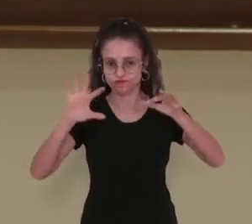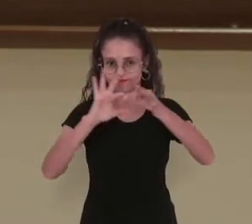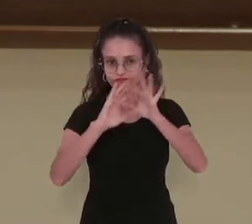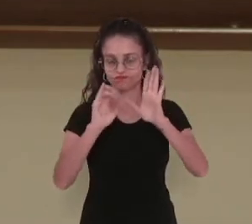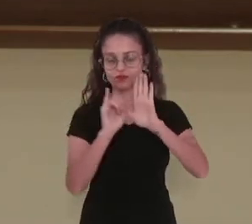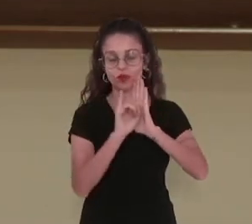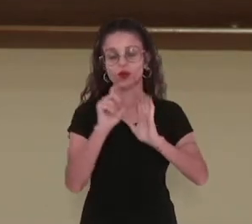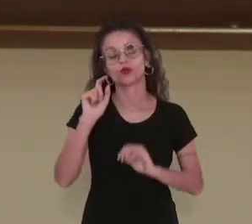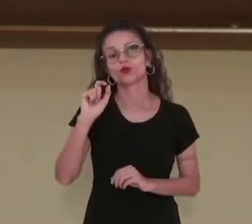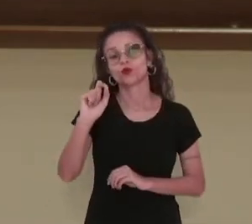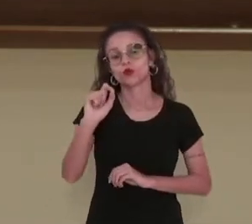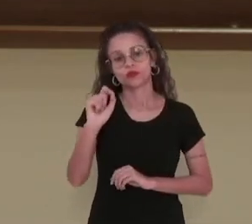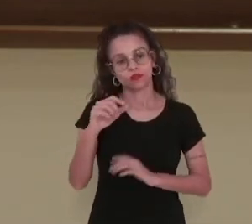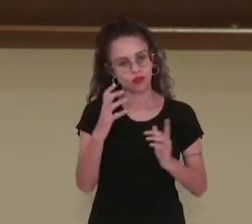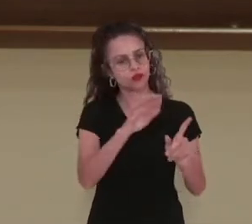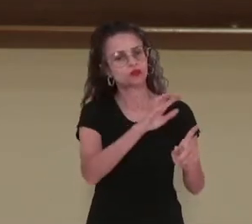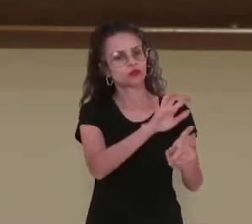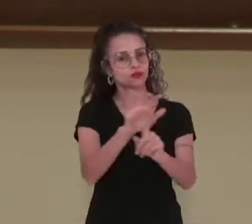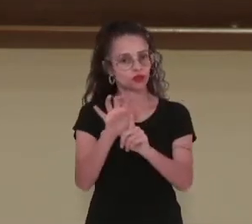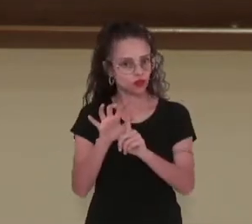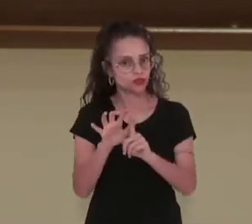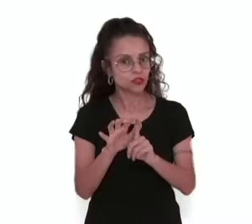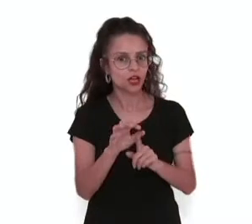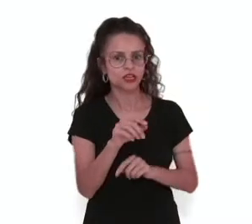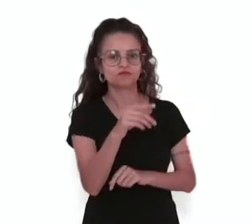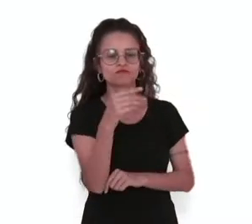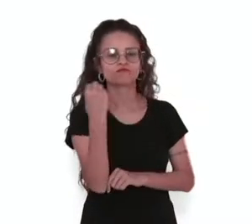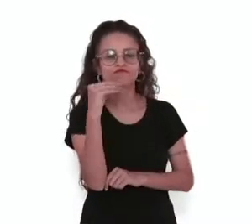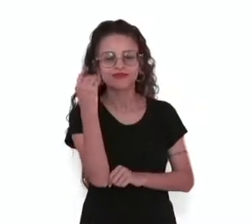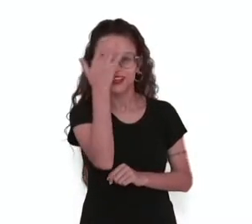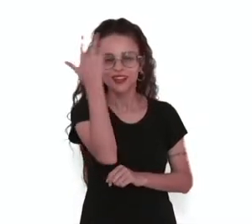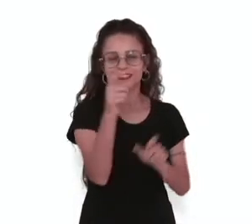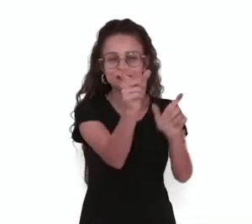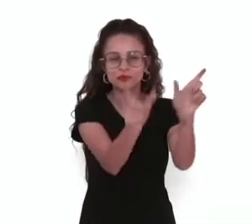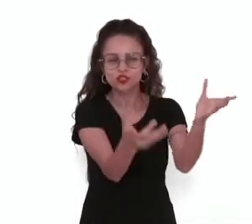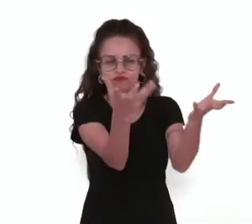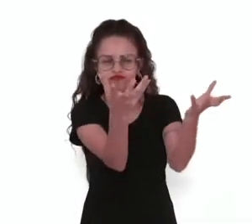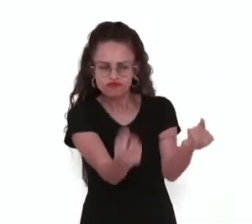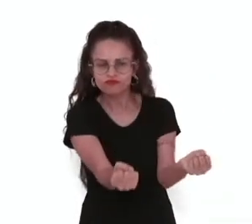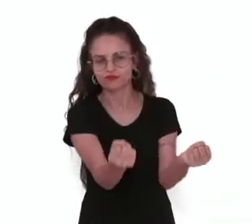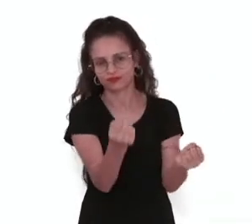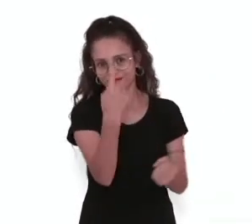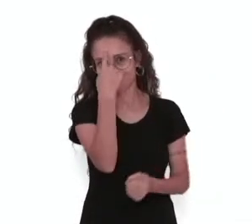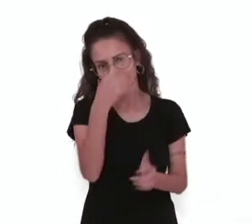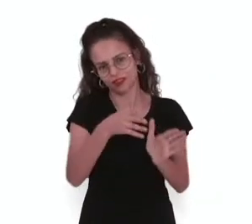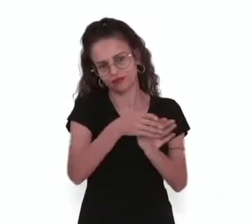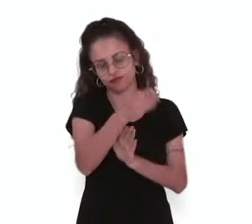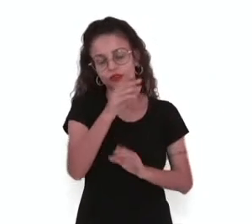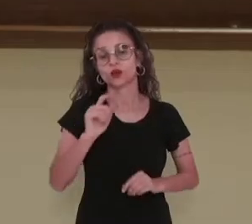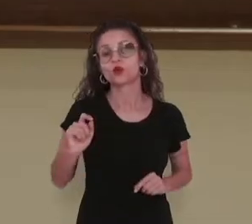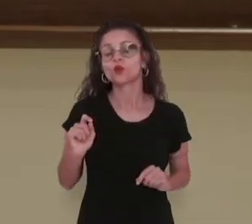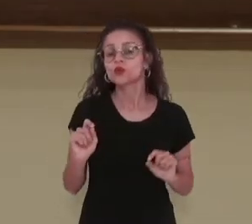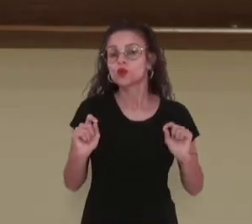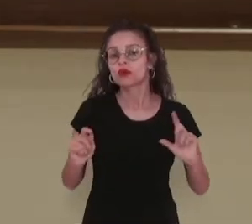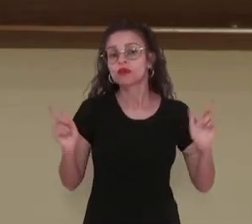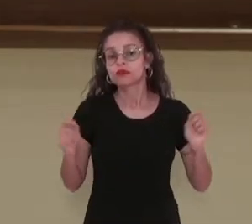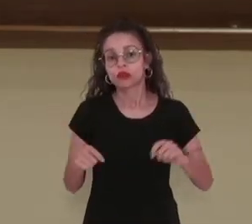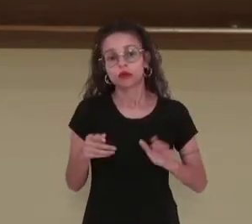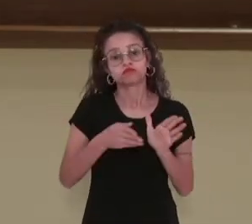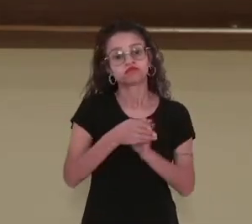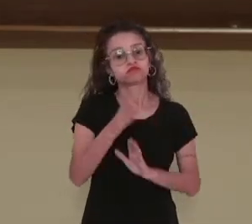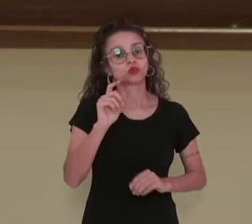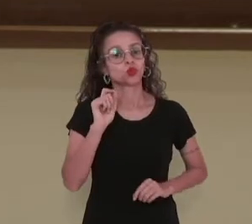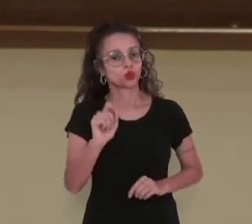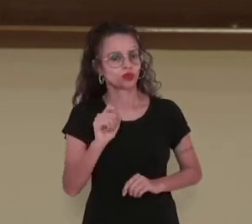nós queremos influenciar e convencer as pessoas a aceitar a ideia. Qual é a ideia possível aqui?